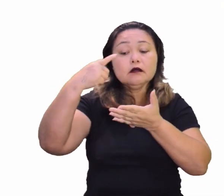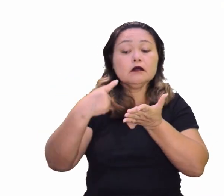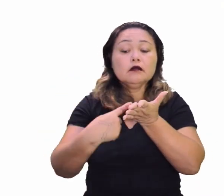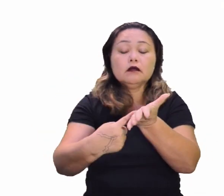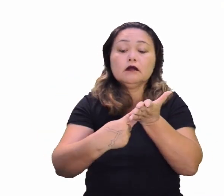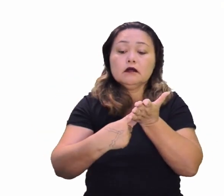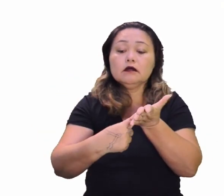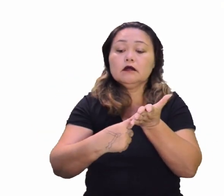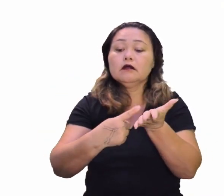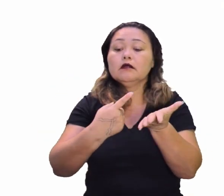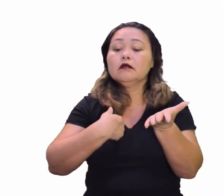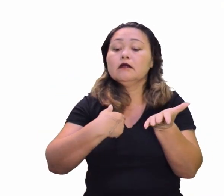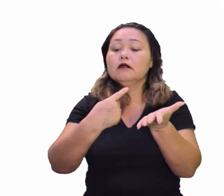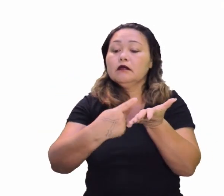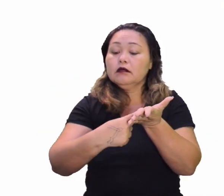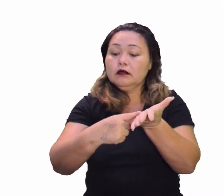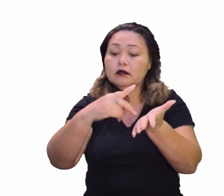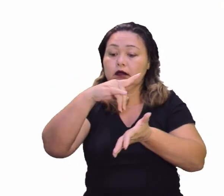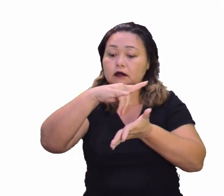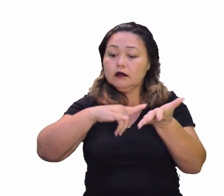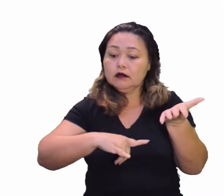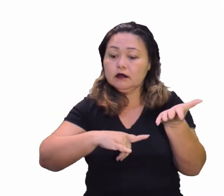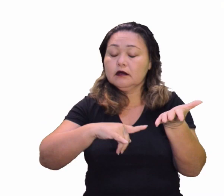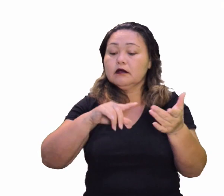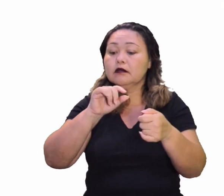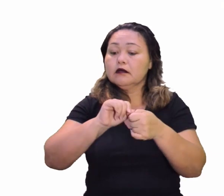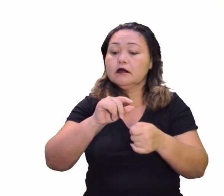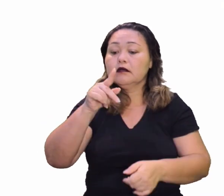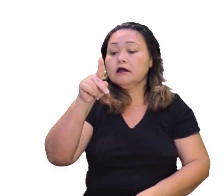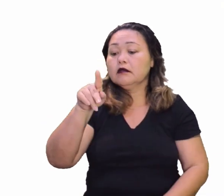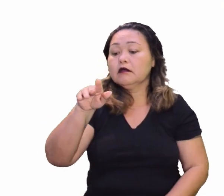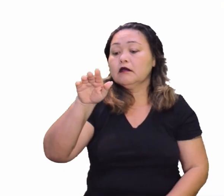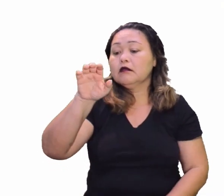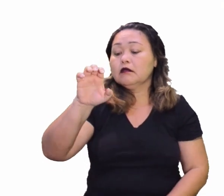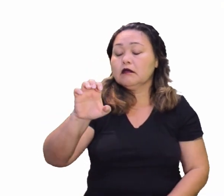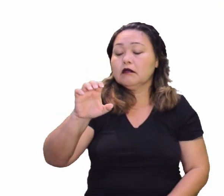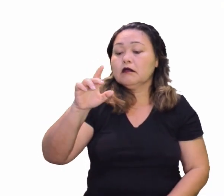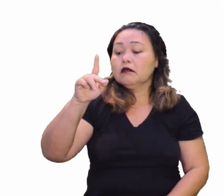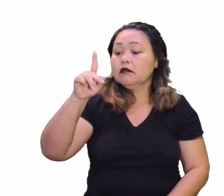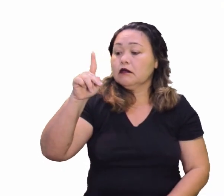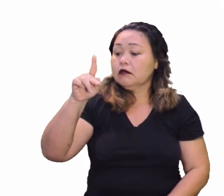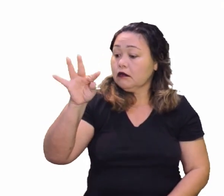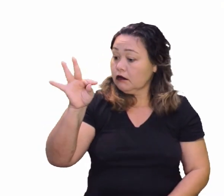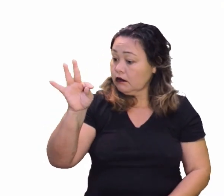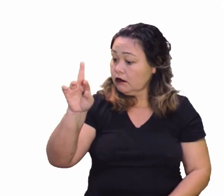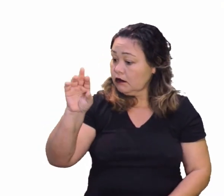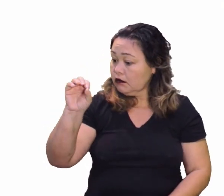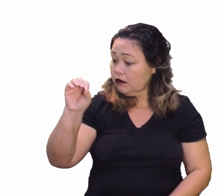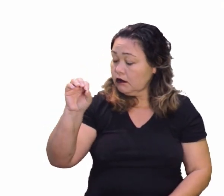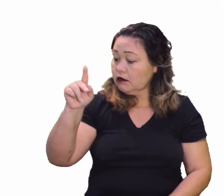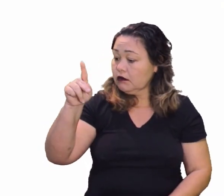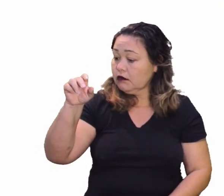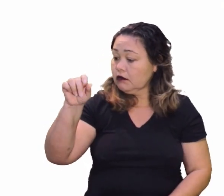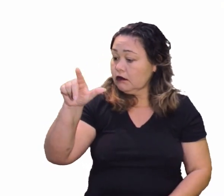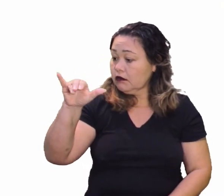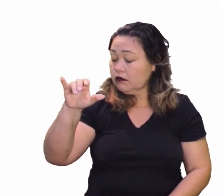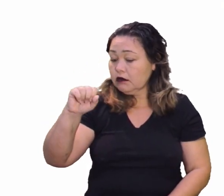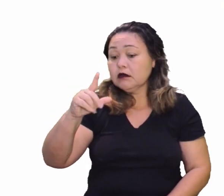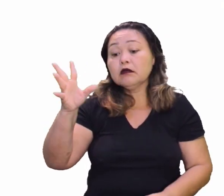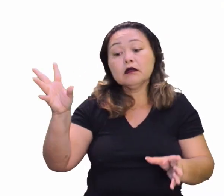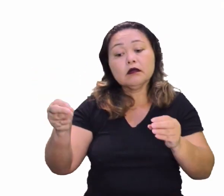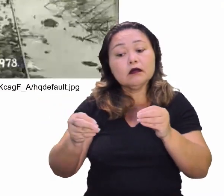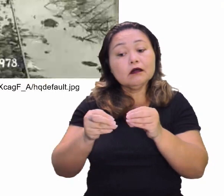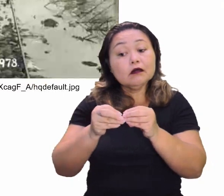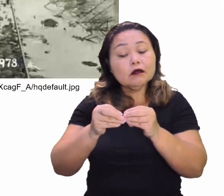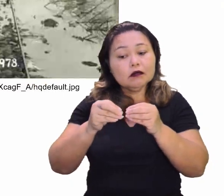do acordo do Tratado de Petrópolis. Muito bem. Juntamente com o Acre. Exato. Território que hoje é